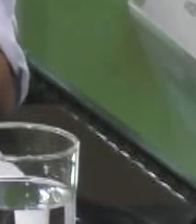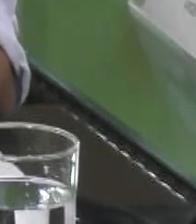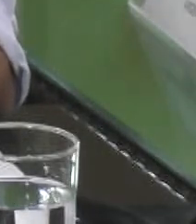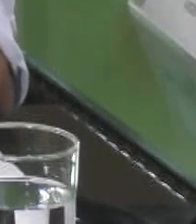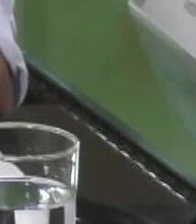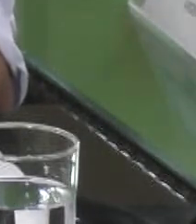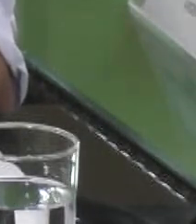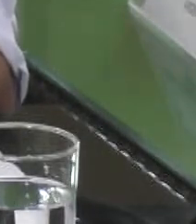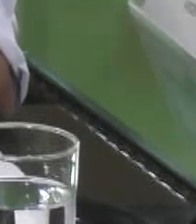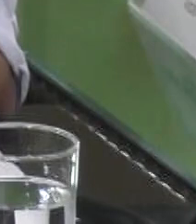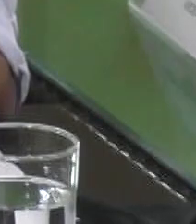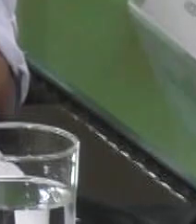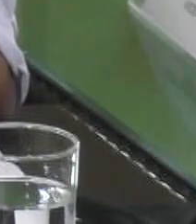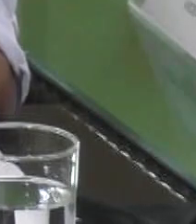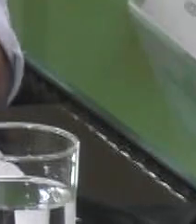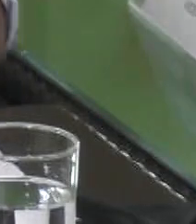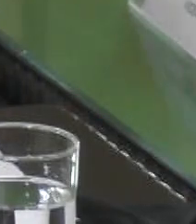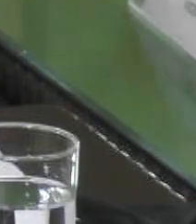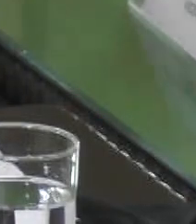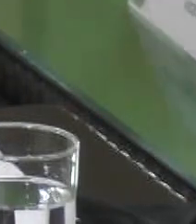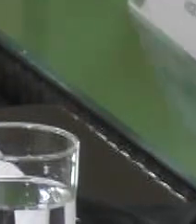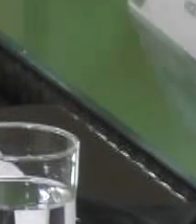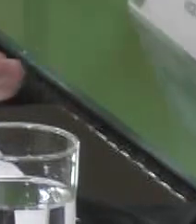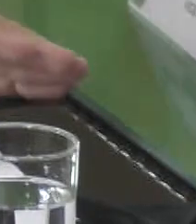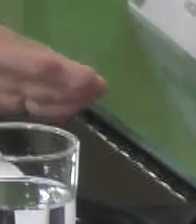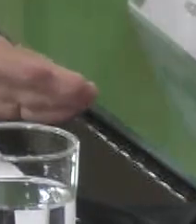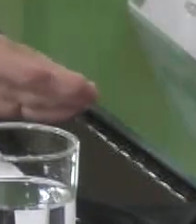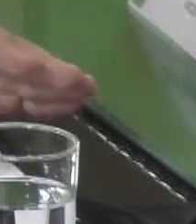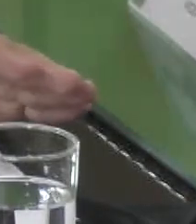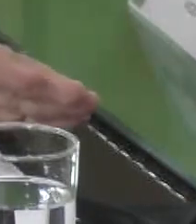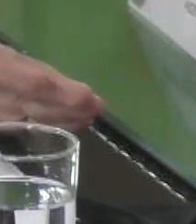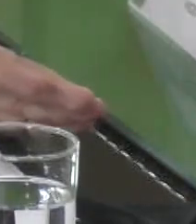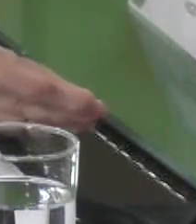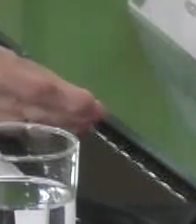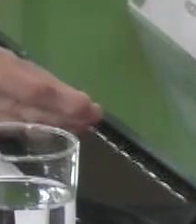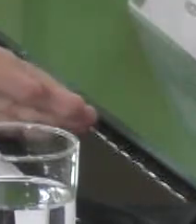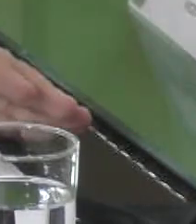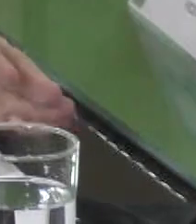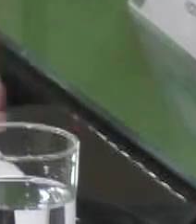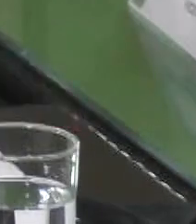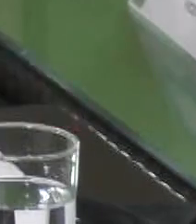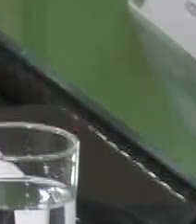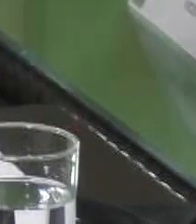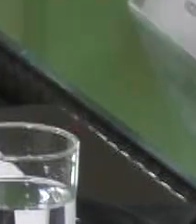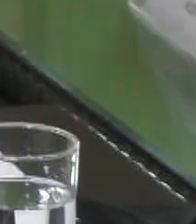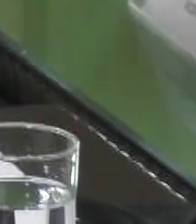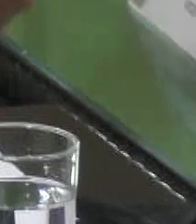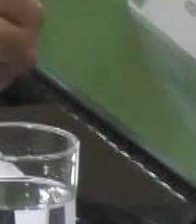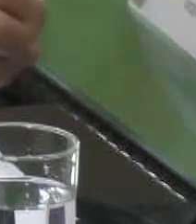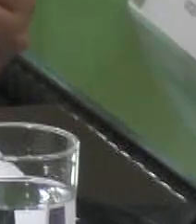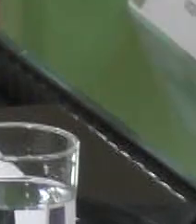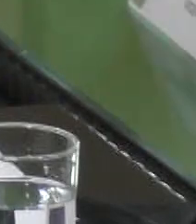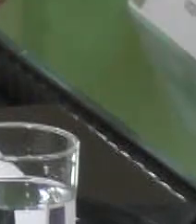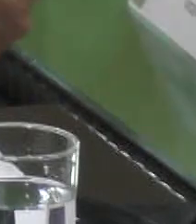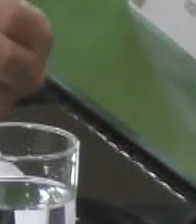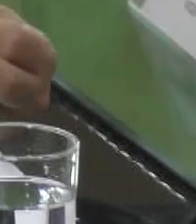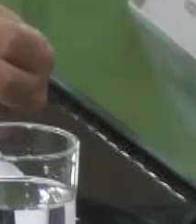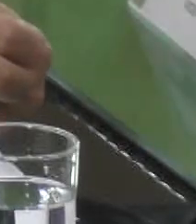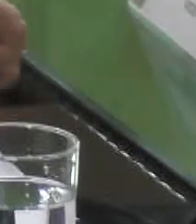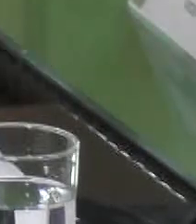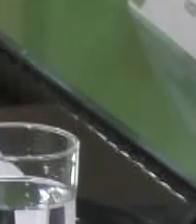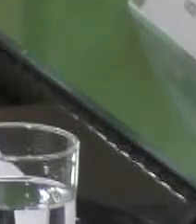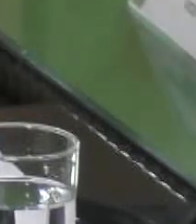é o presidente do Poder Legislativo, que, por parte de qualquer deputado, já seria muito grave, mas, assim, acrescente este